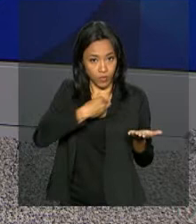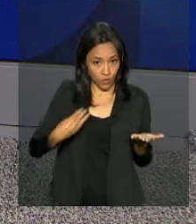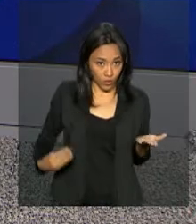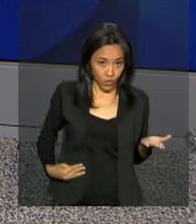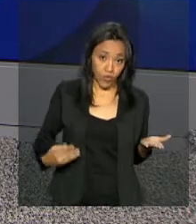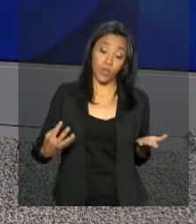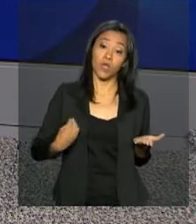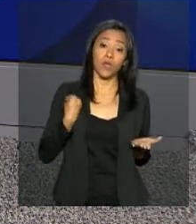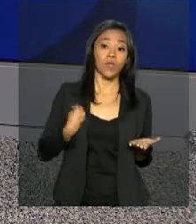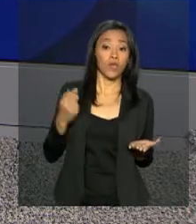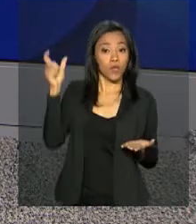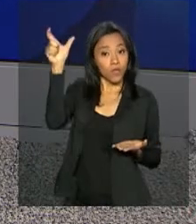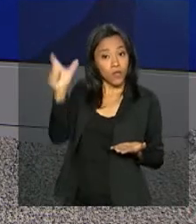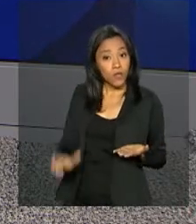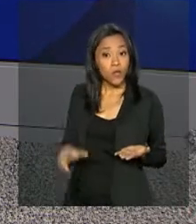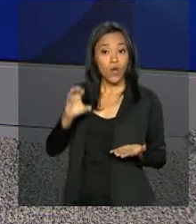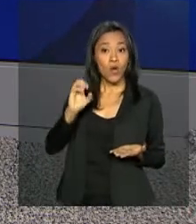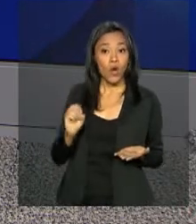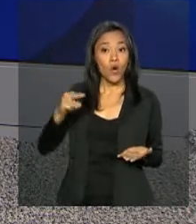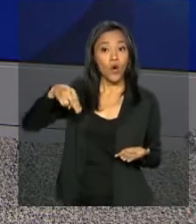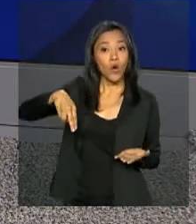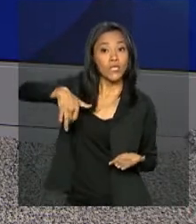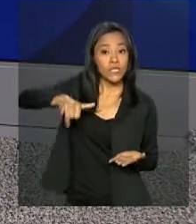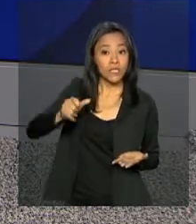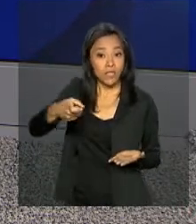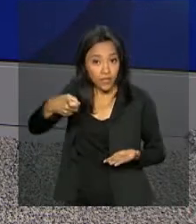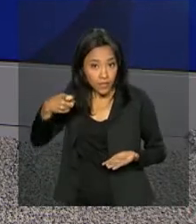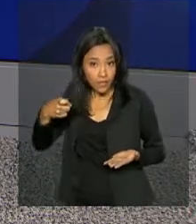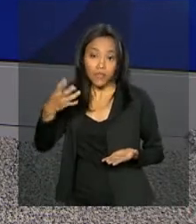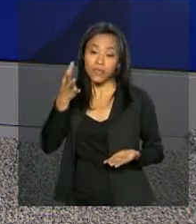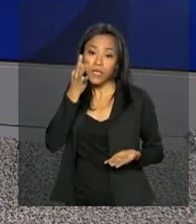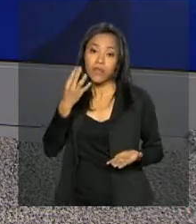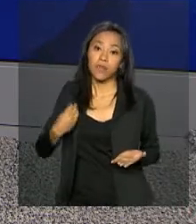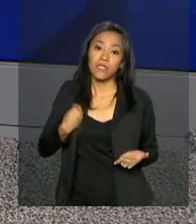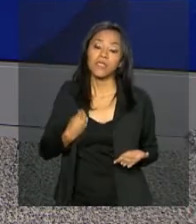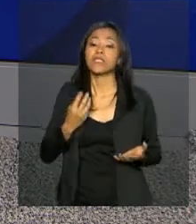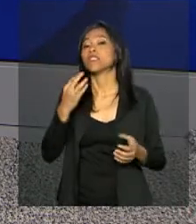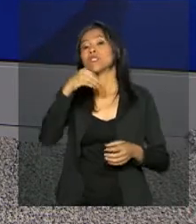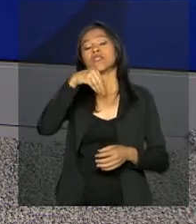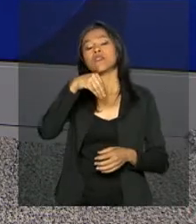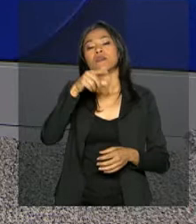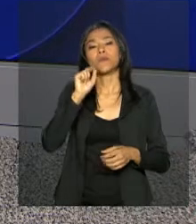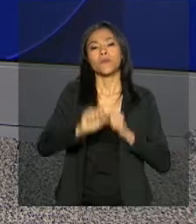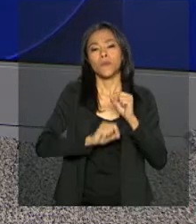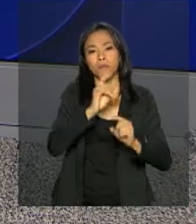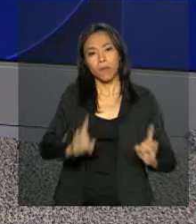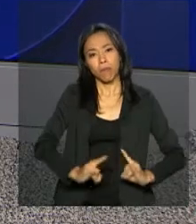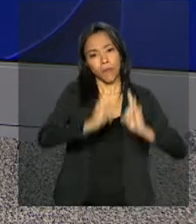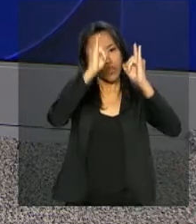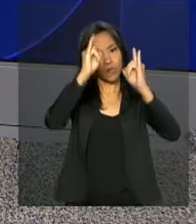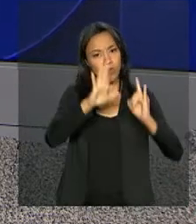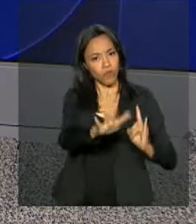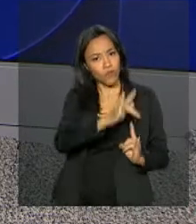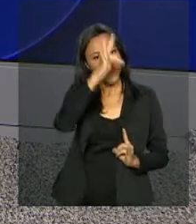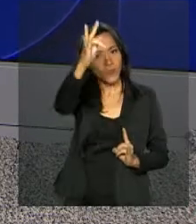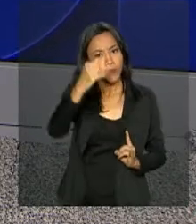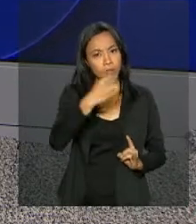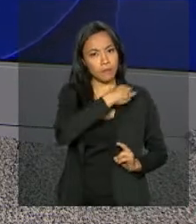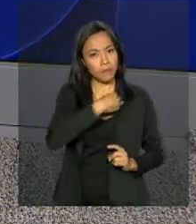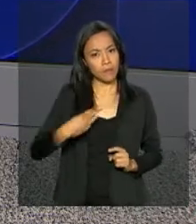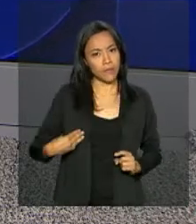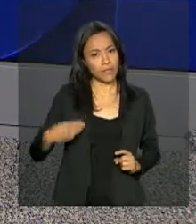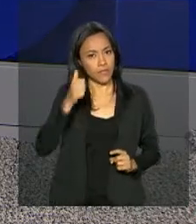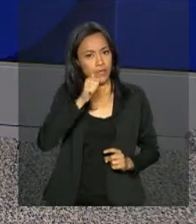esteve em uma reunião no apartamento da futura ministra da agricultura tereza cristina ele disse que ela está se inteirando sobre a